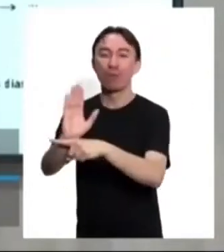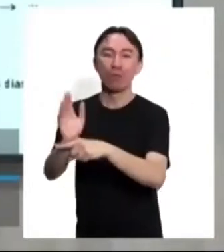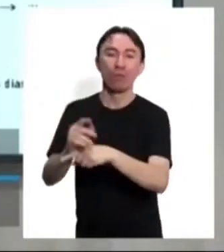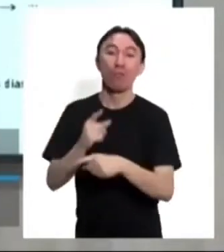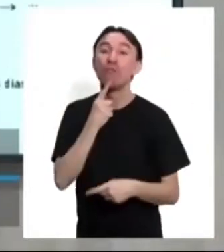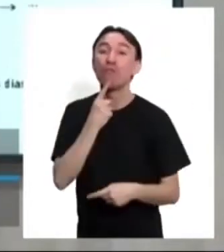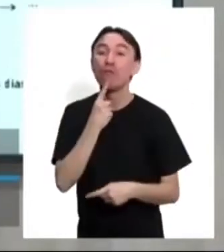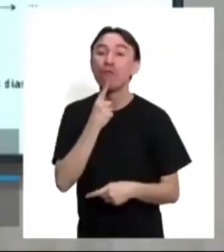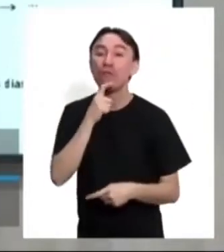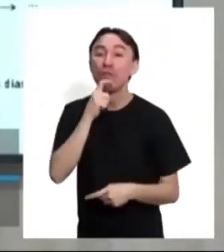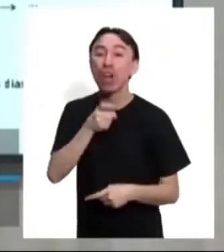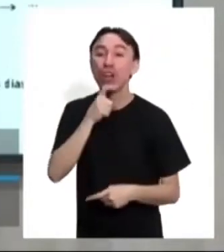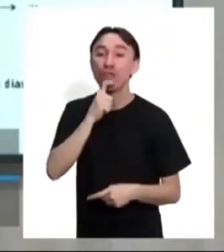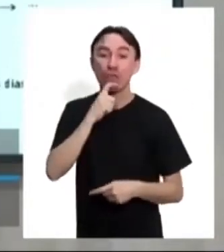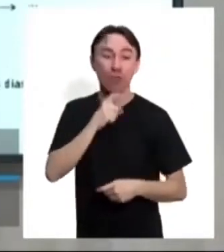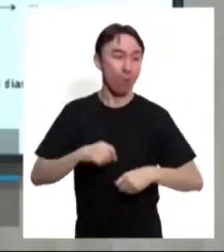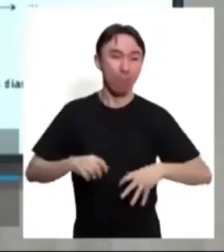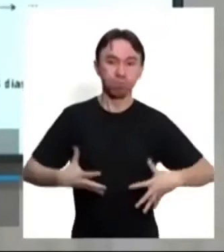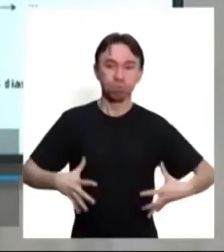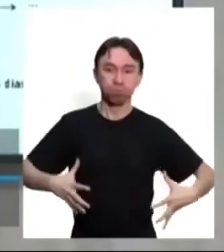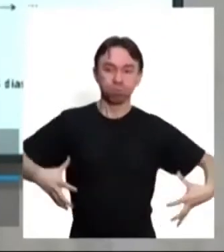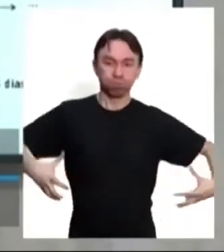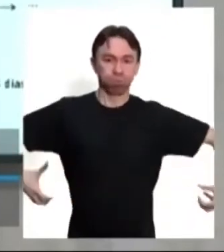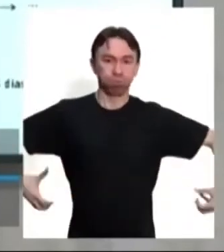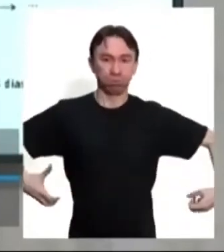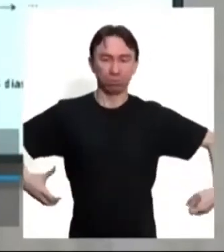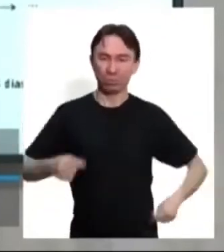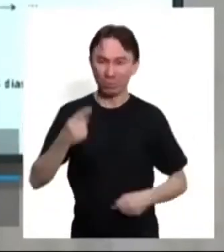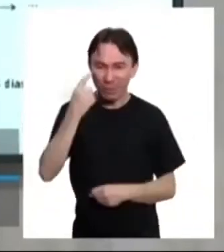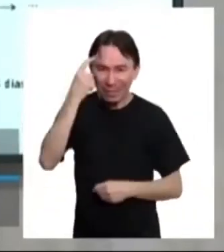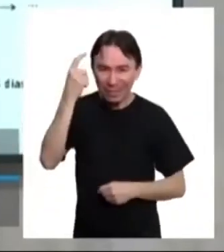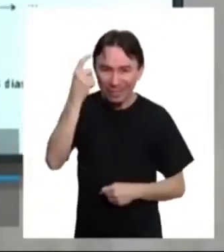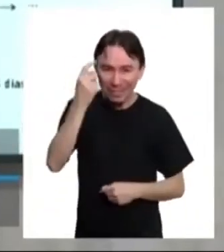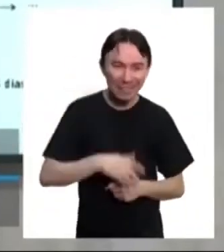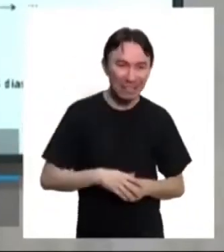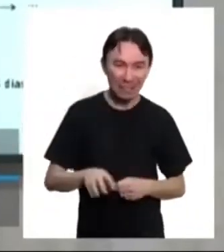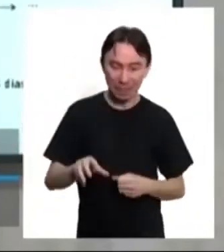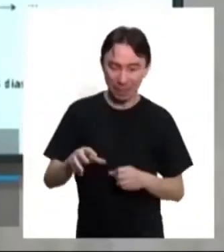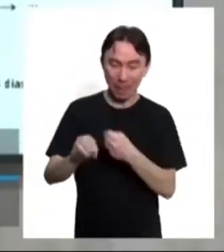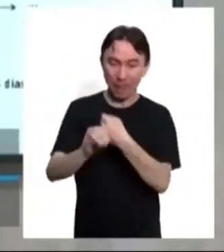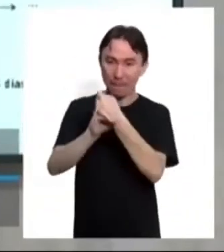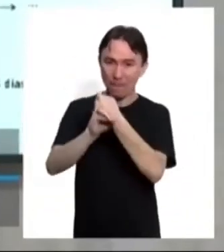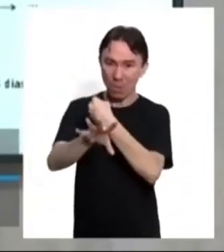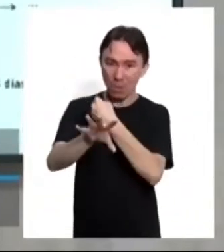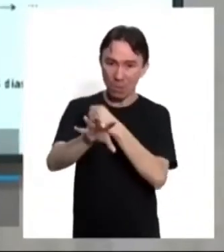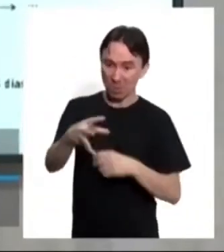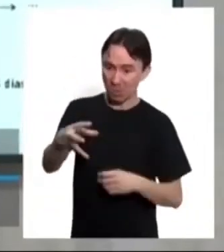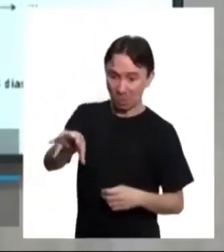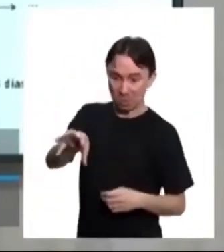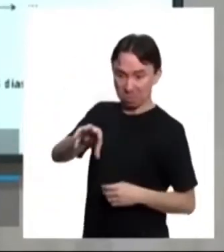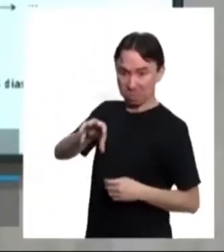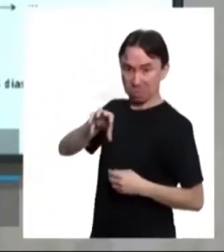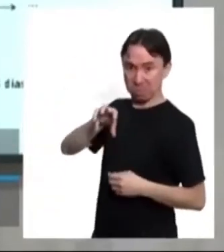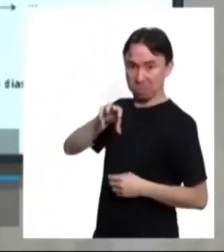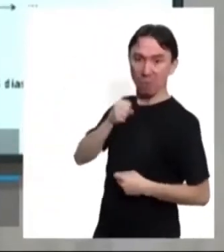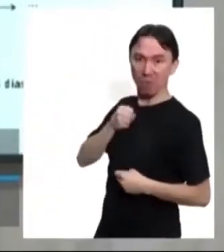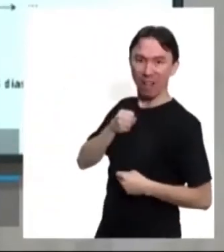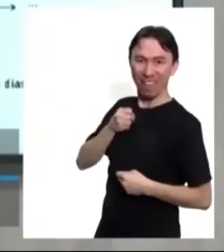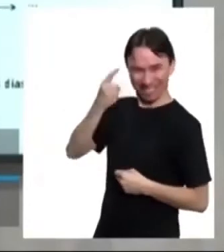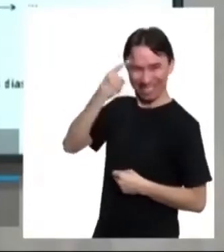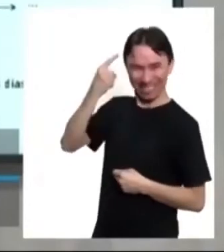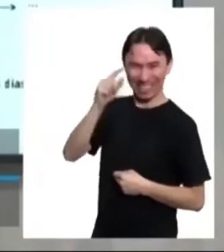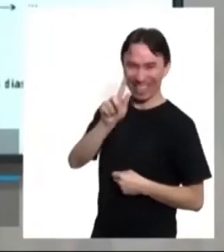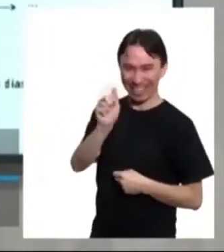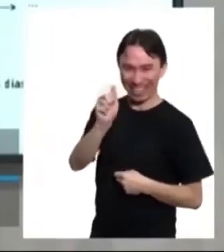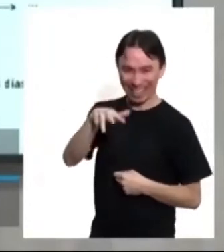uma radiação que gama, ele não era radioativo. Mas a hora que ele tomou aquela radiação eletromagnética gama, os